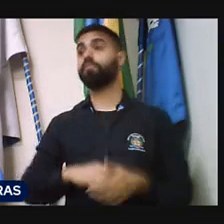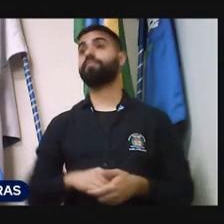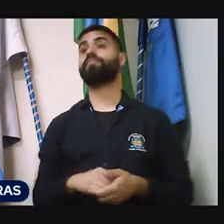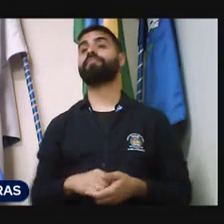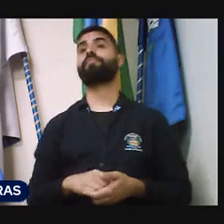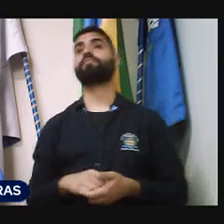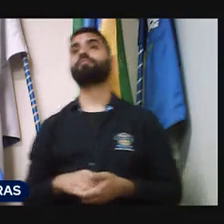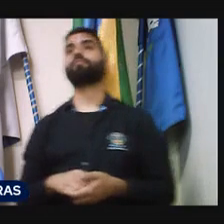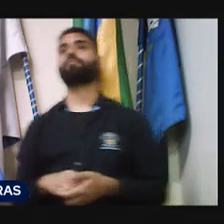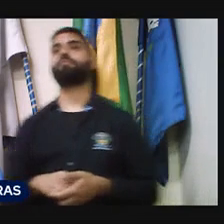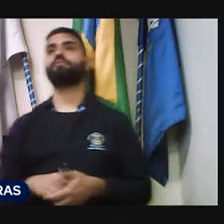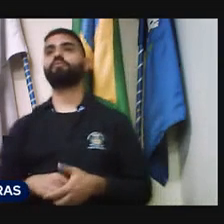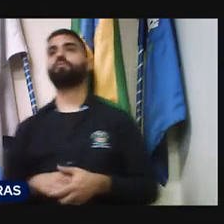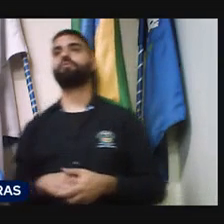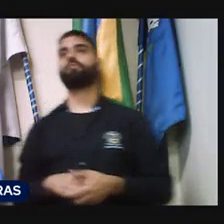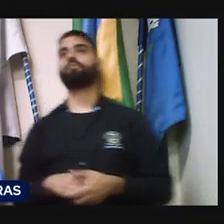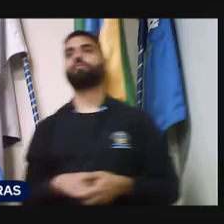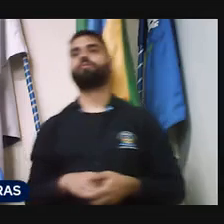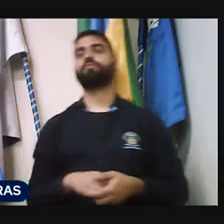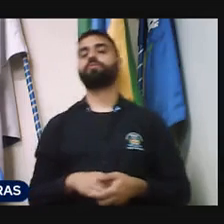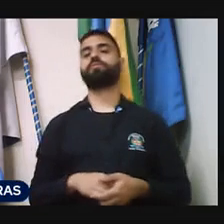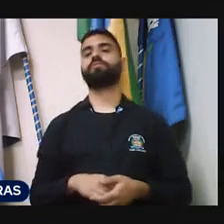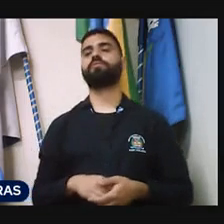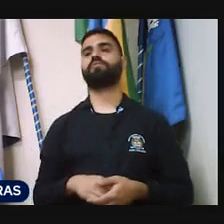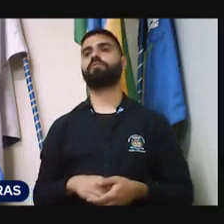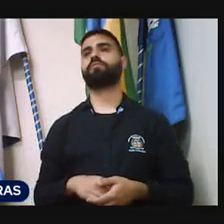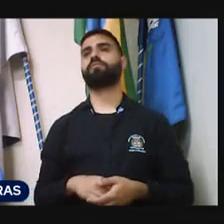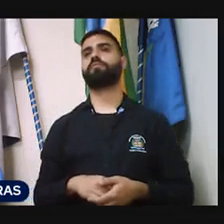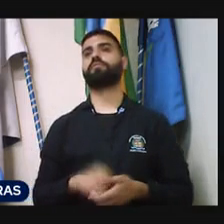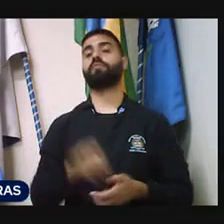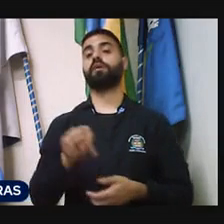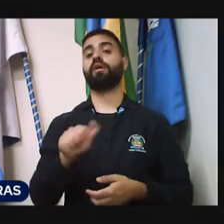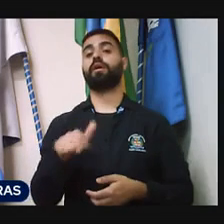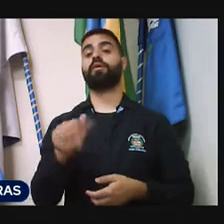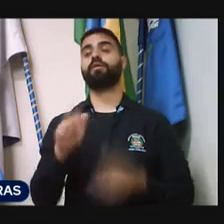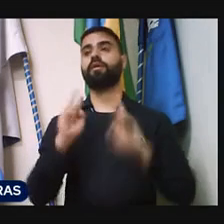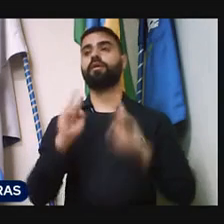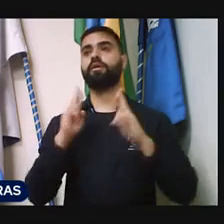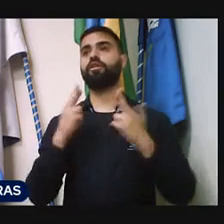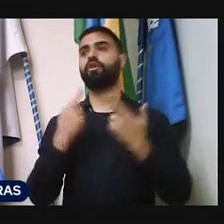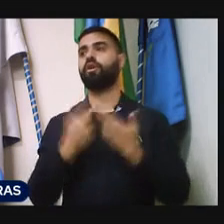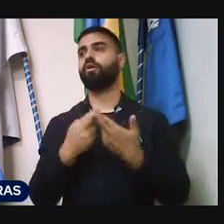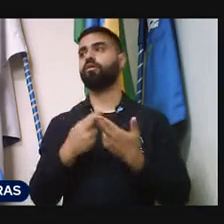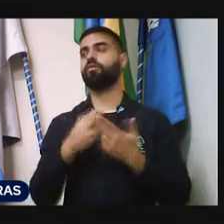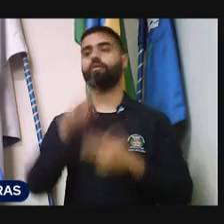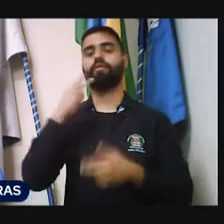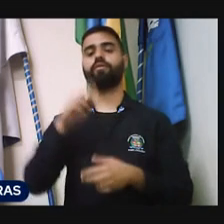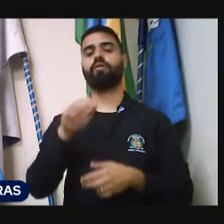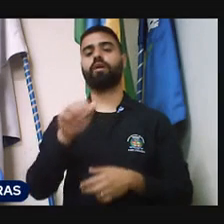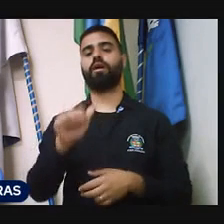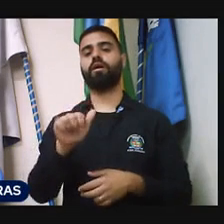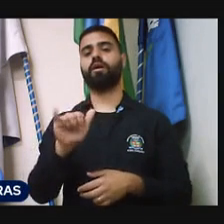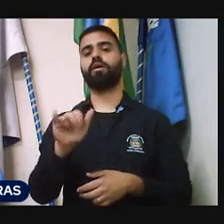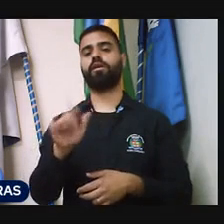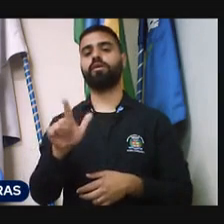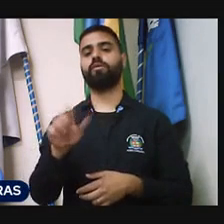renovamos até de elevada estima e distinta consideração sala das sessões Doze de agosto de2001